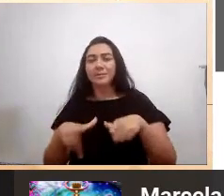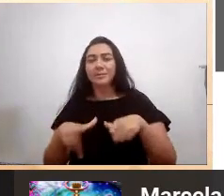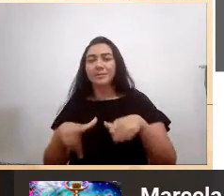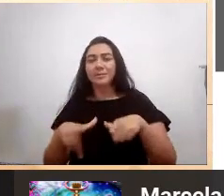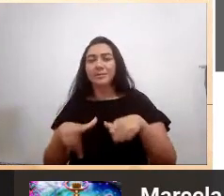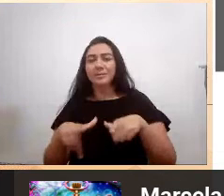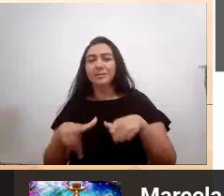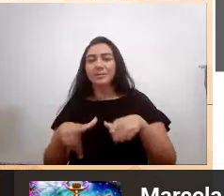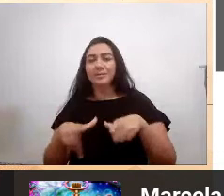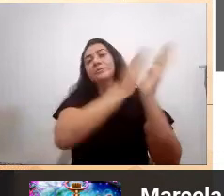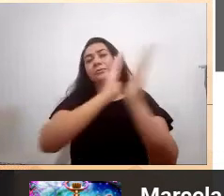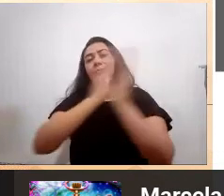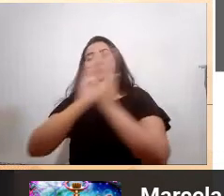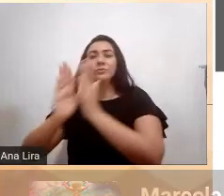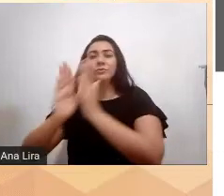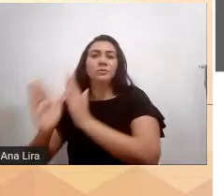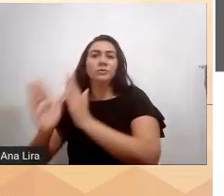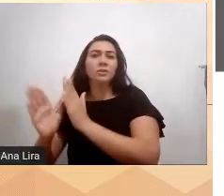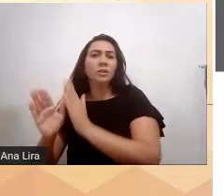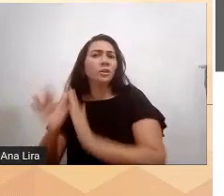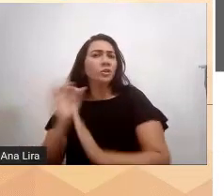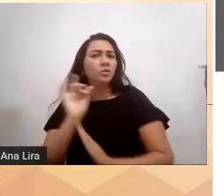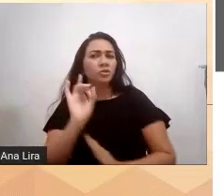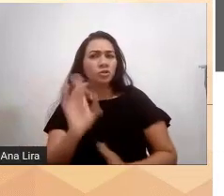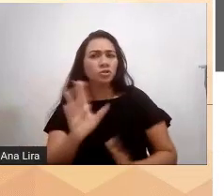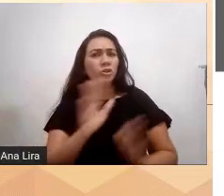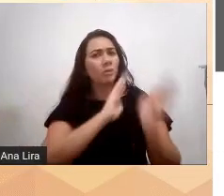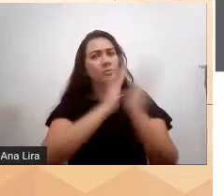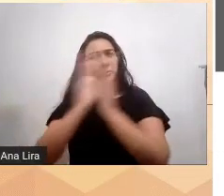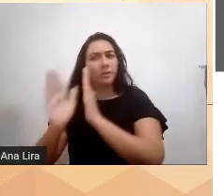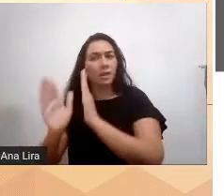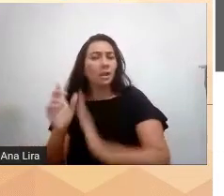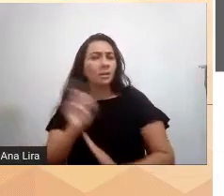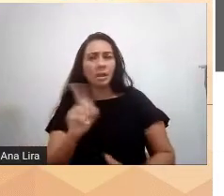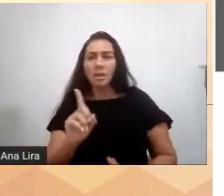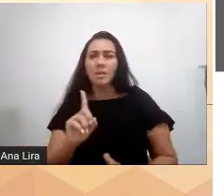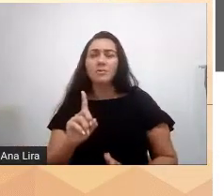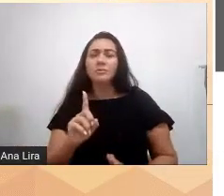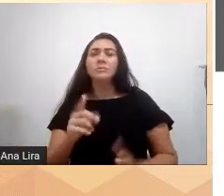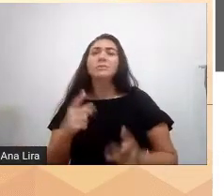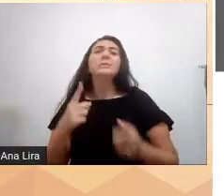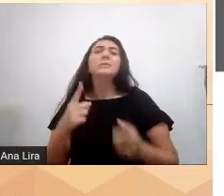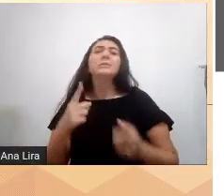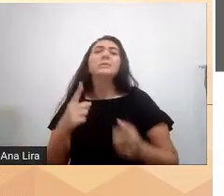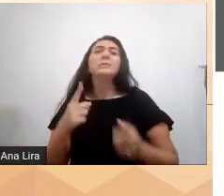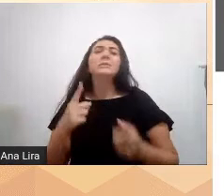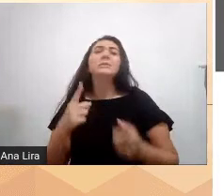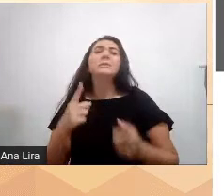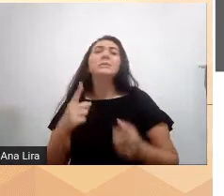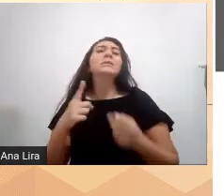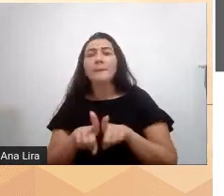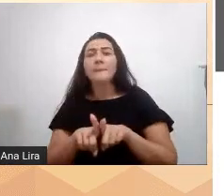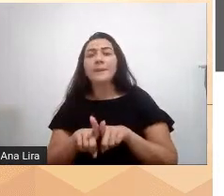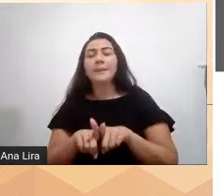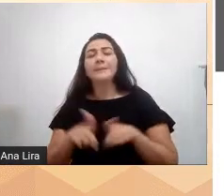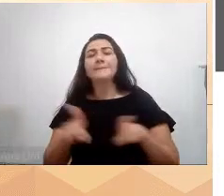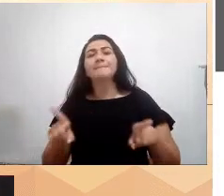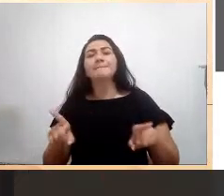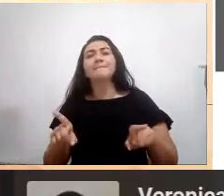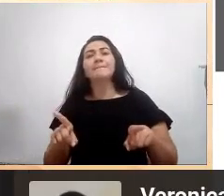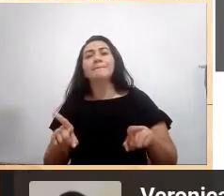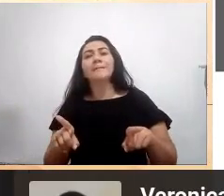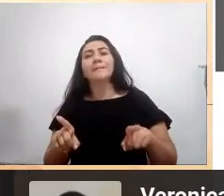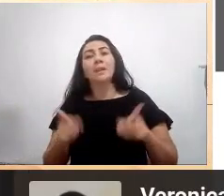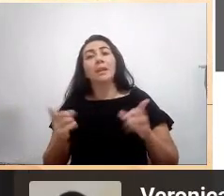não inclui só bibliotecas, então aqui eu estou englobando a nossa tríade, né? Ou seja, arquivo,